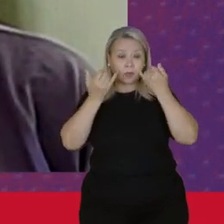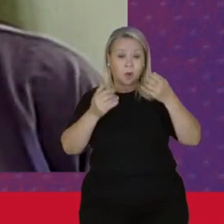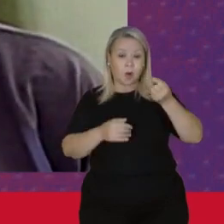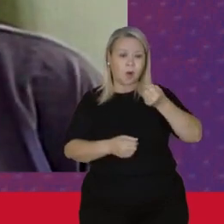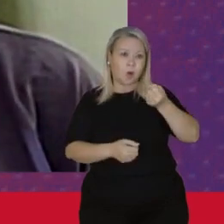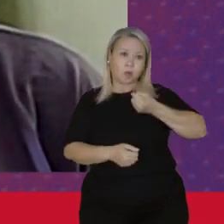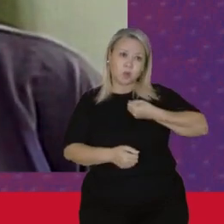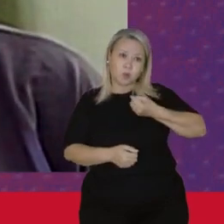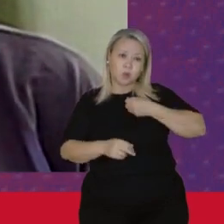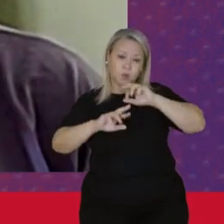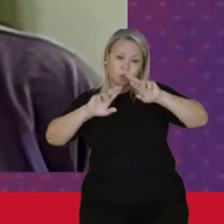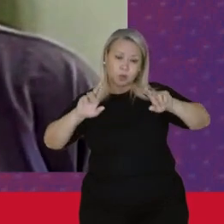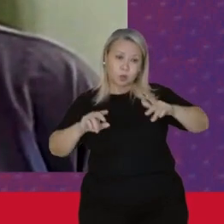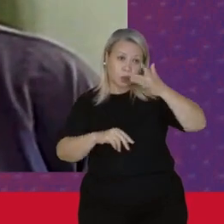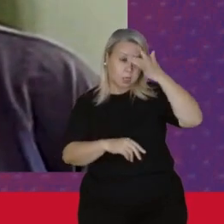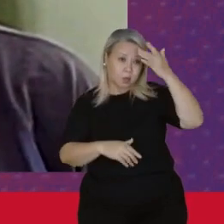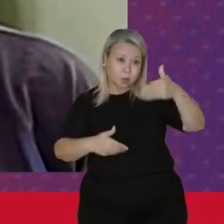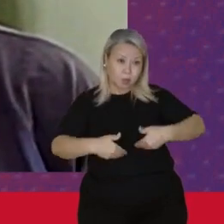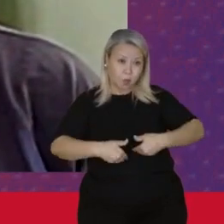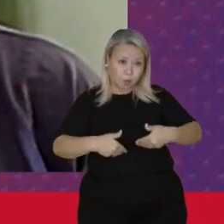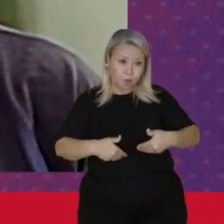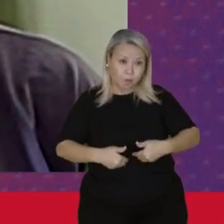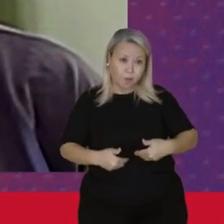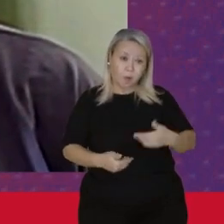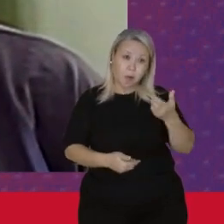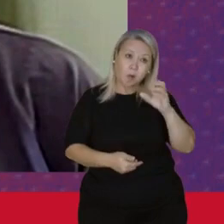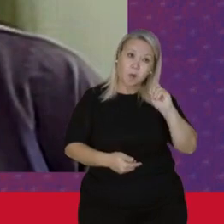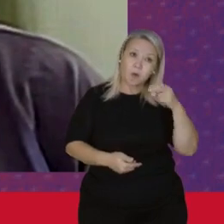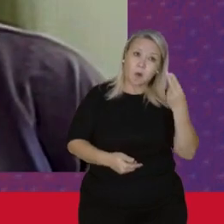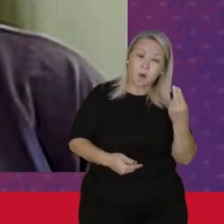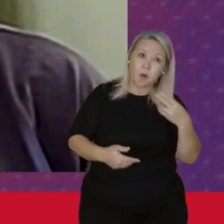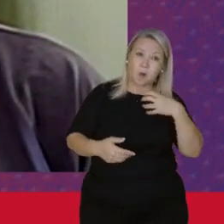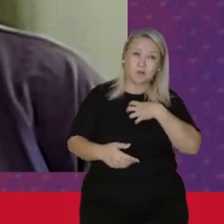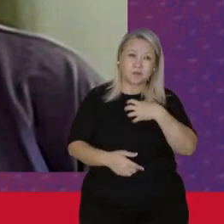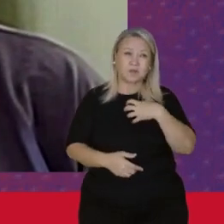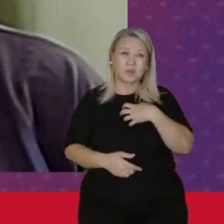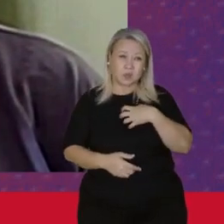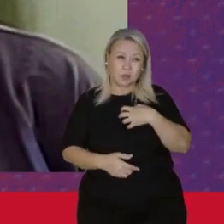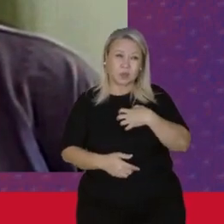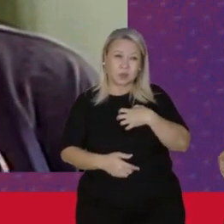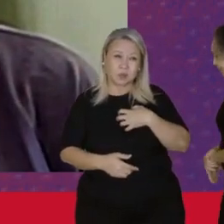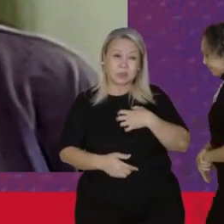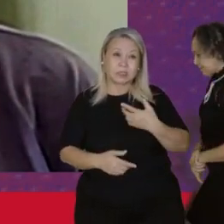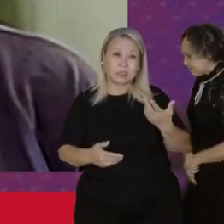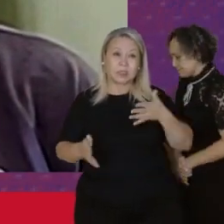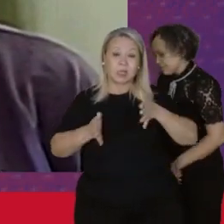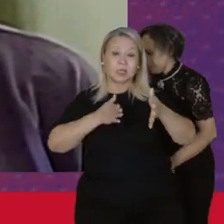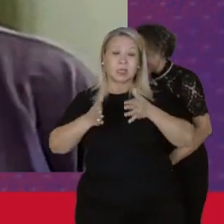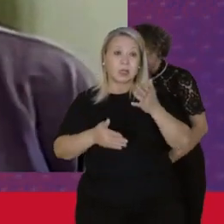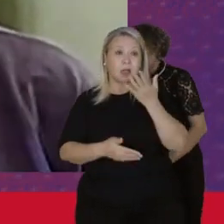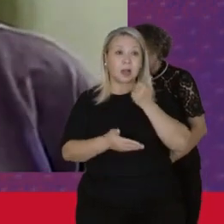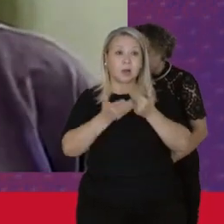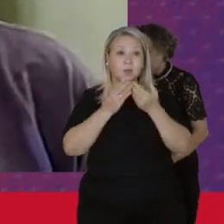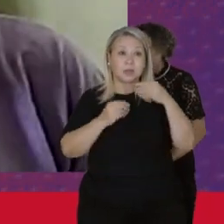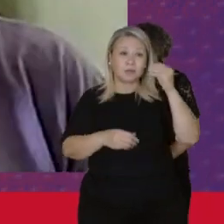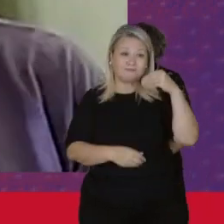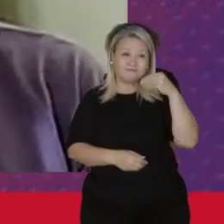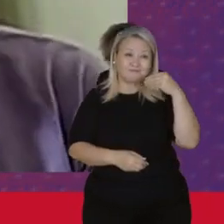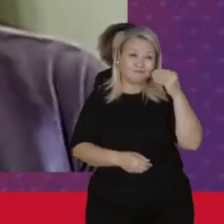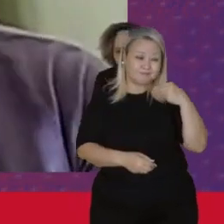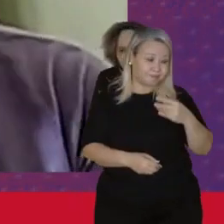das pessoas passando fome ou, né, em condições já de um acesso à alimentação muito